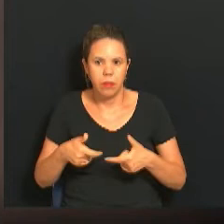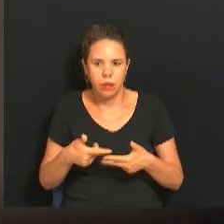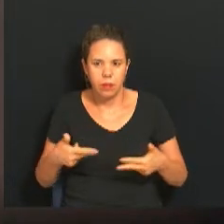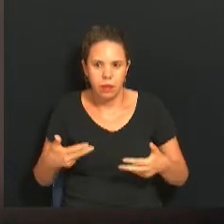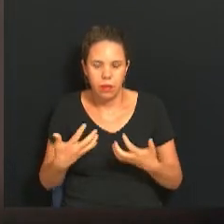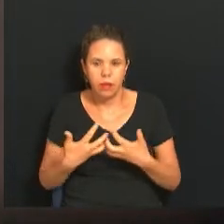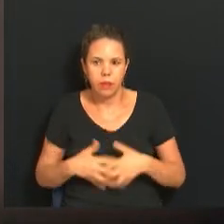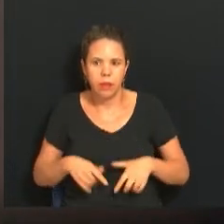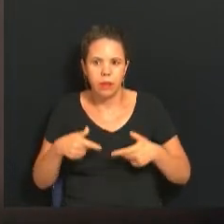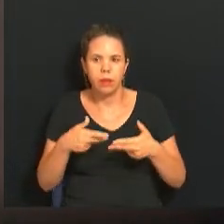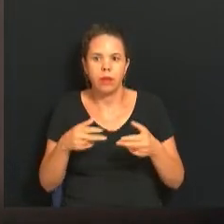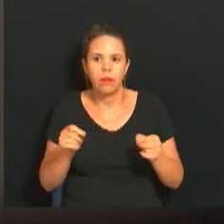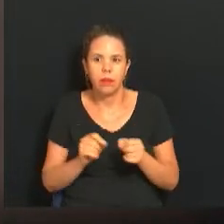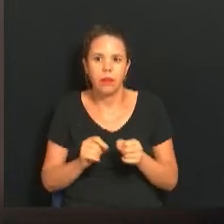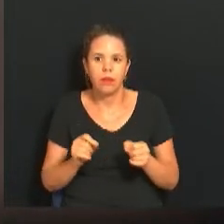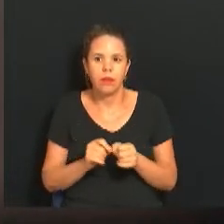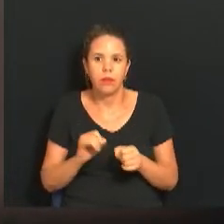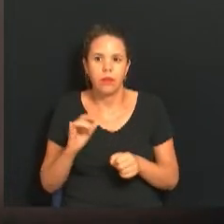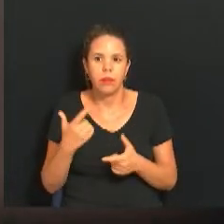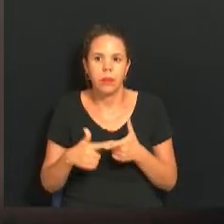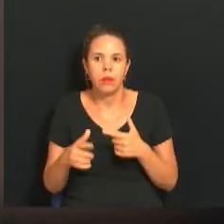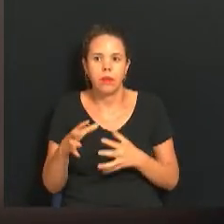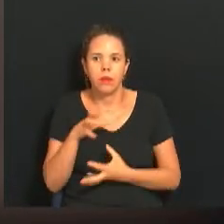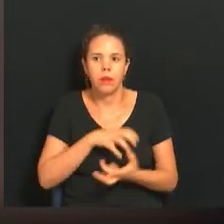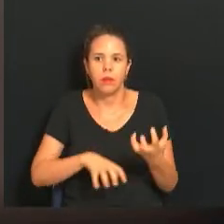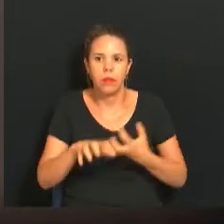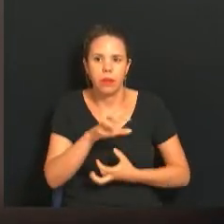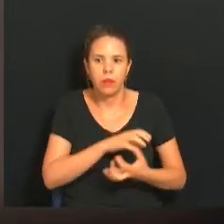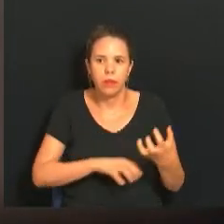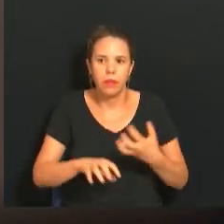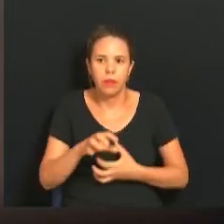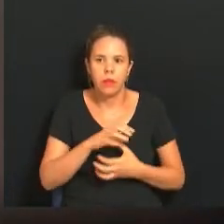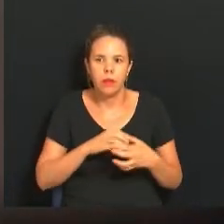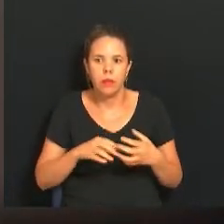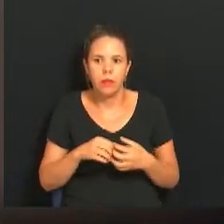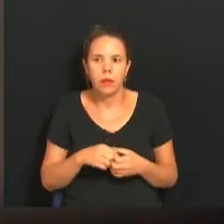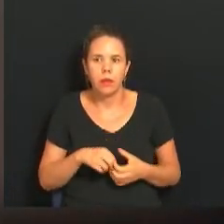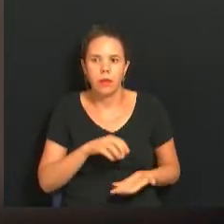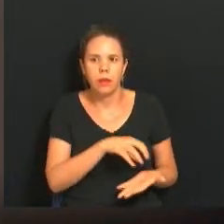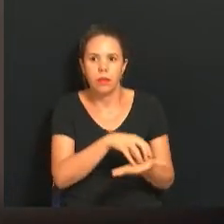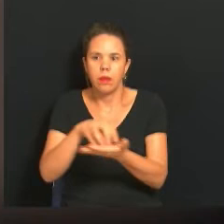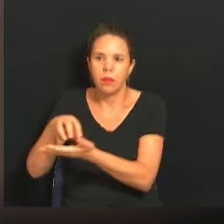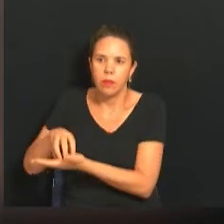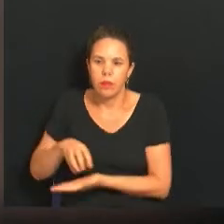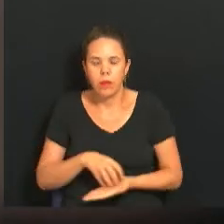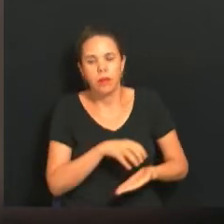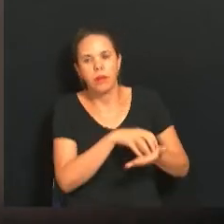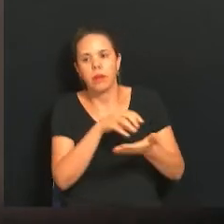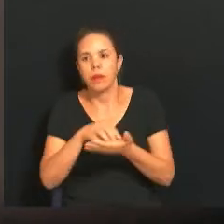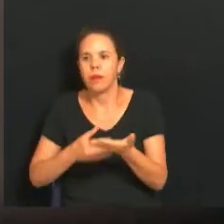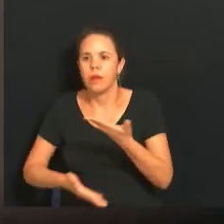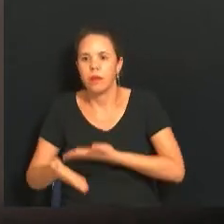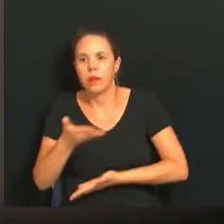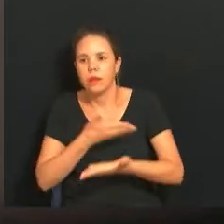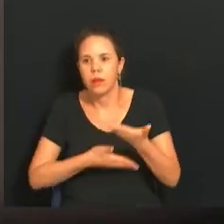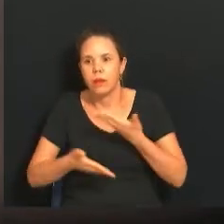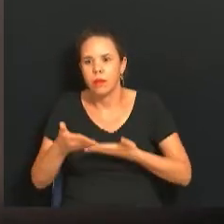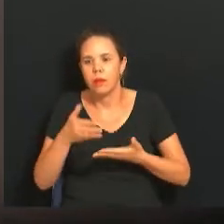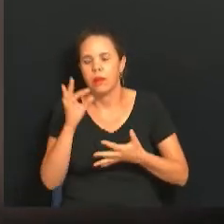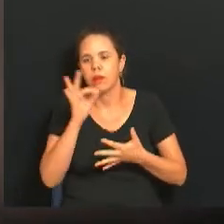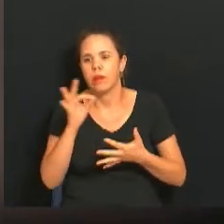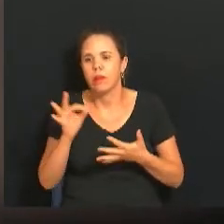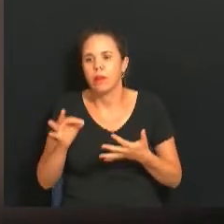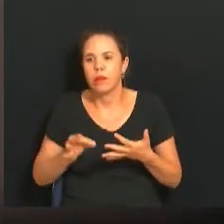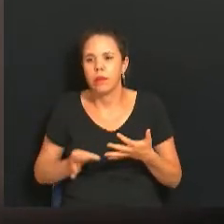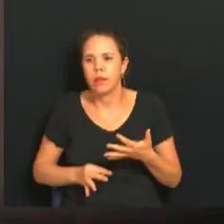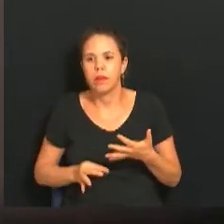para enfrentamento de situações de calamidade, que seja intersetorial, que envolva o conjunto